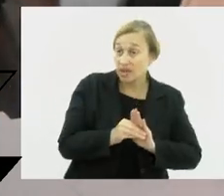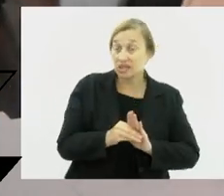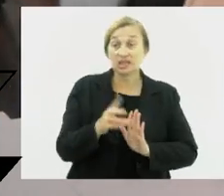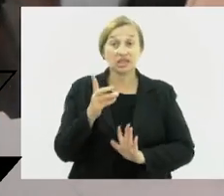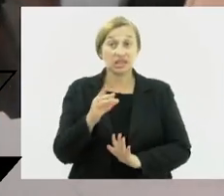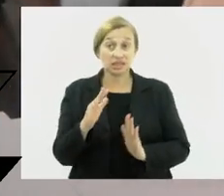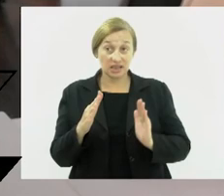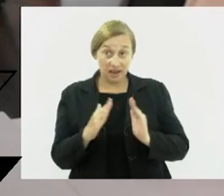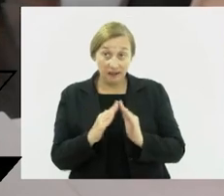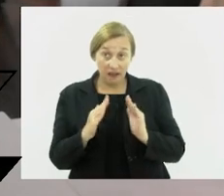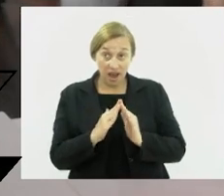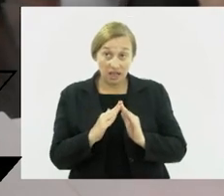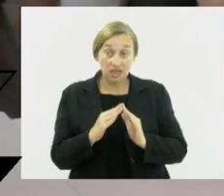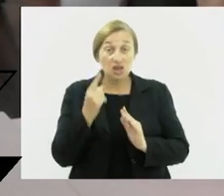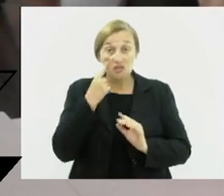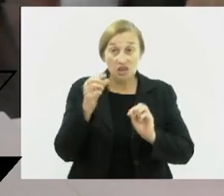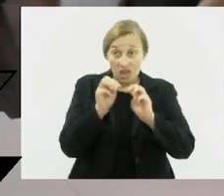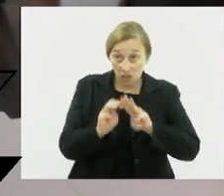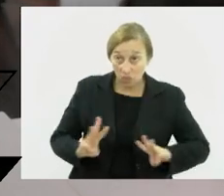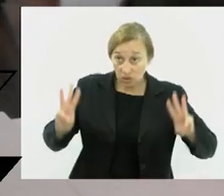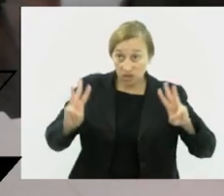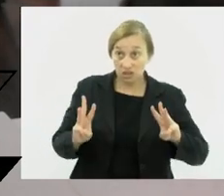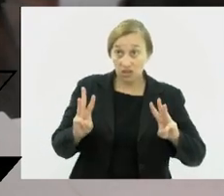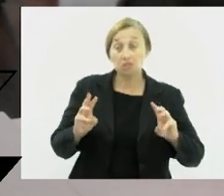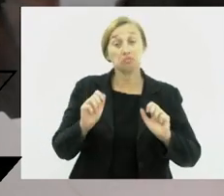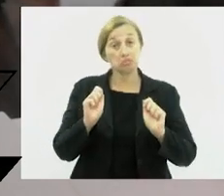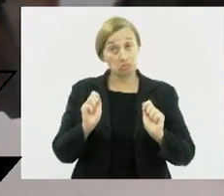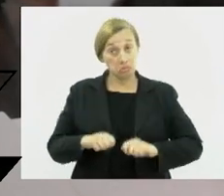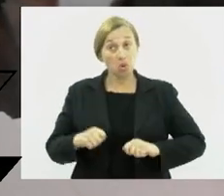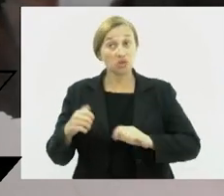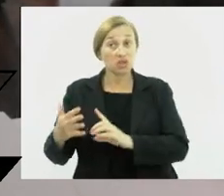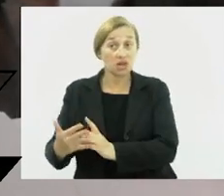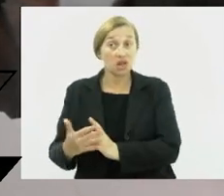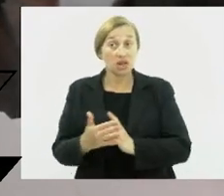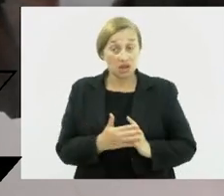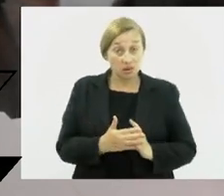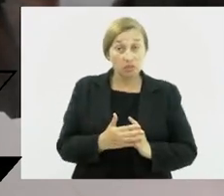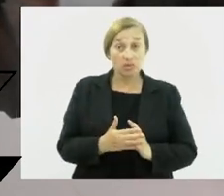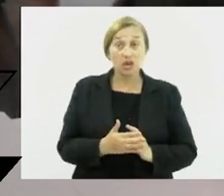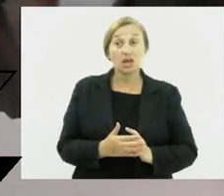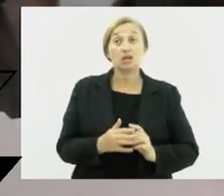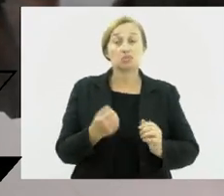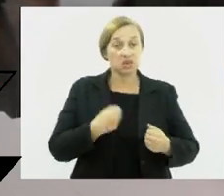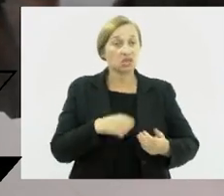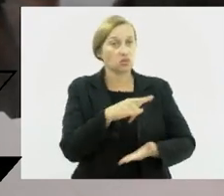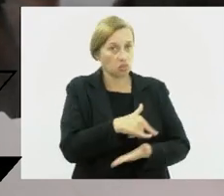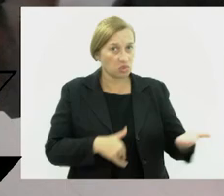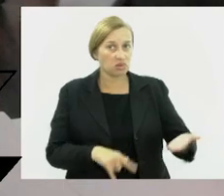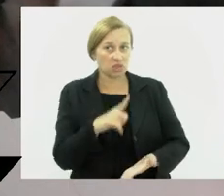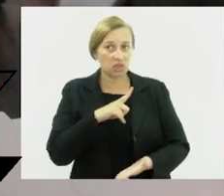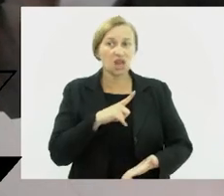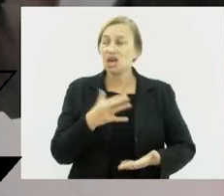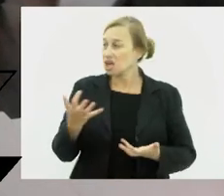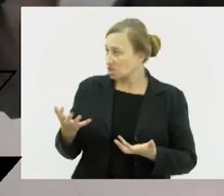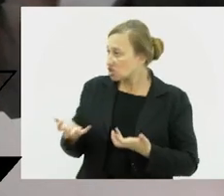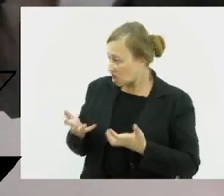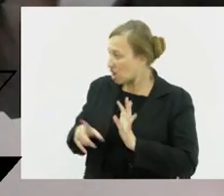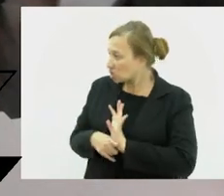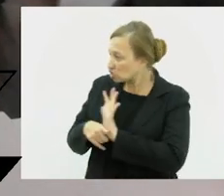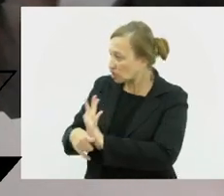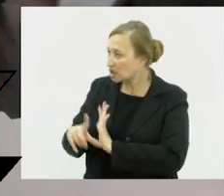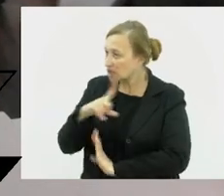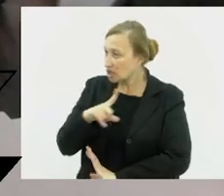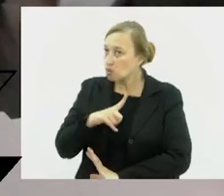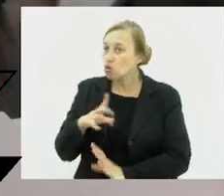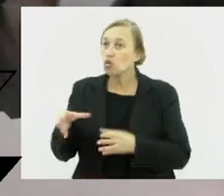ONGs em condições de receber, porque tem que ter documentação. E a gente se propõe até ajudar nisso. Nós temos um grupo na